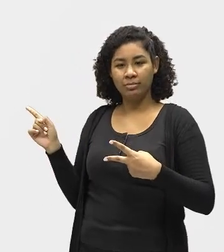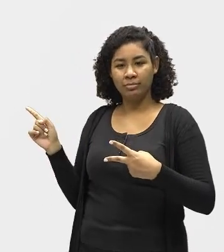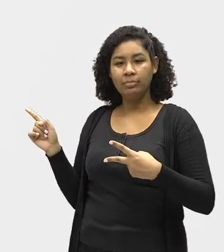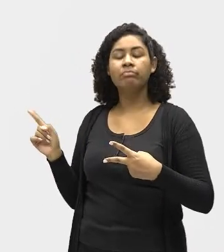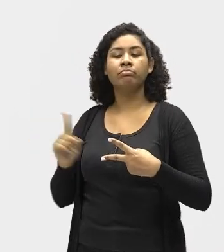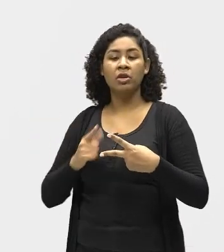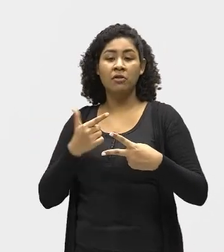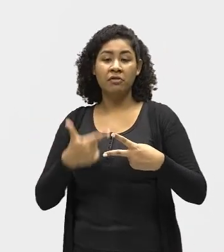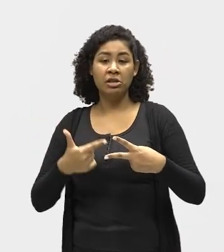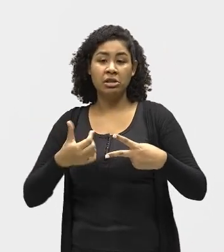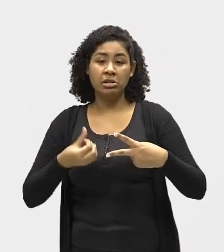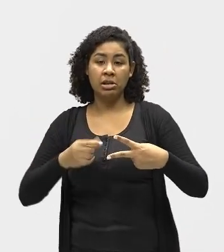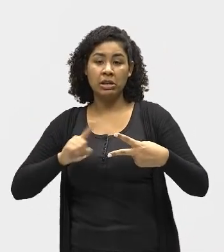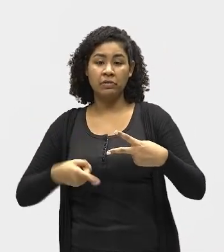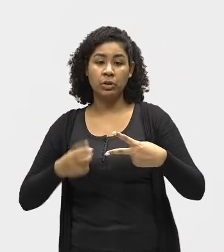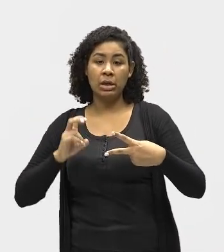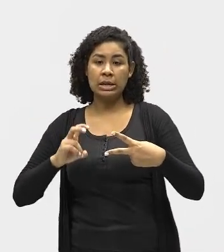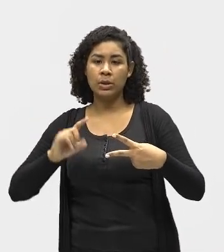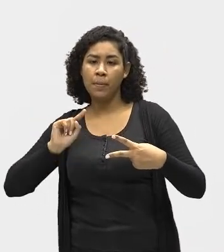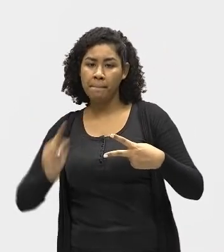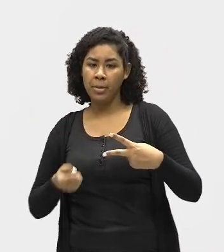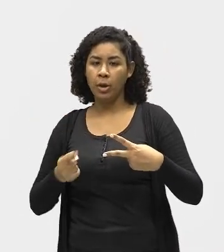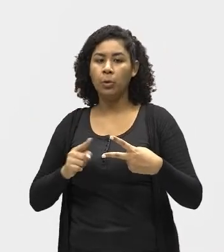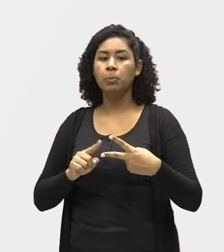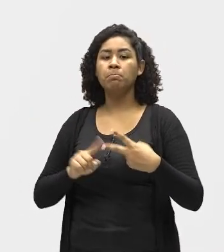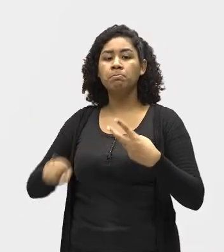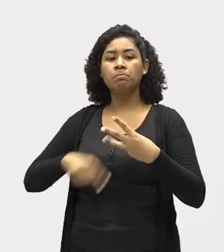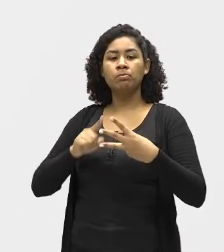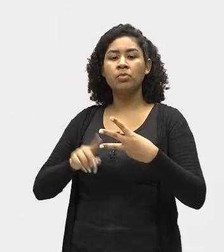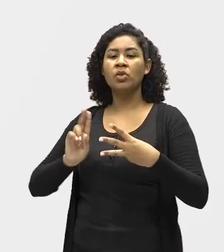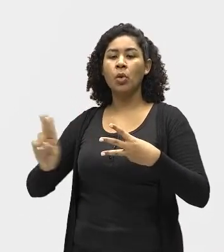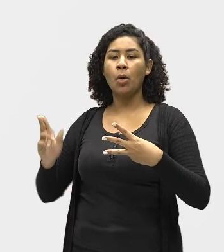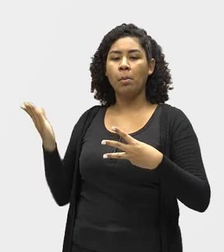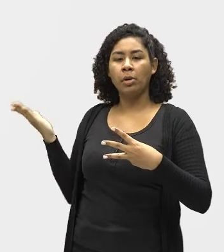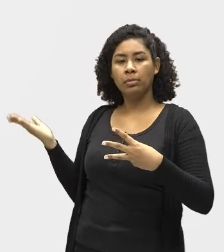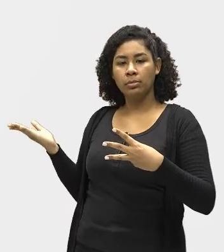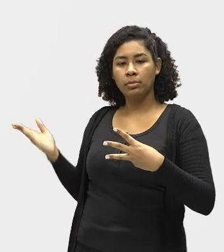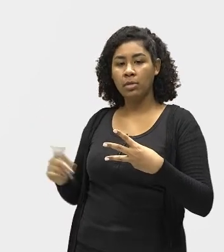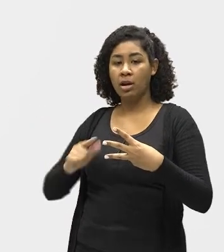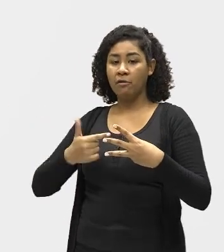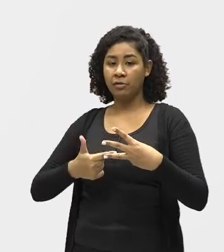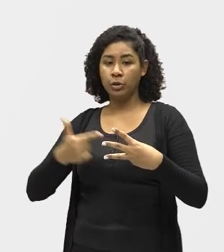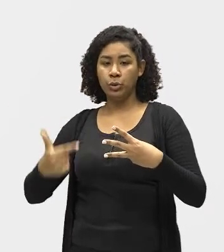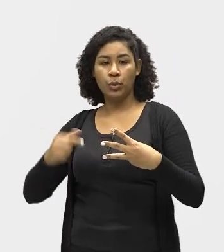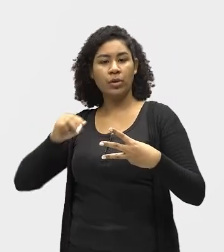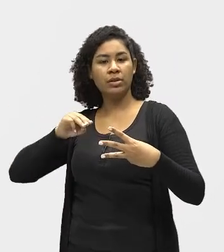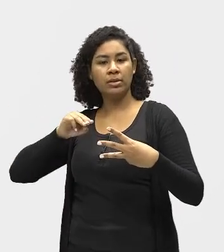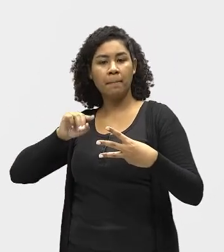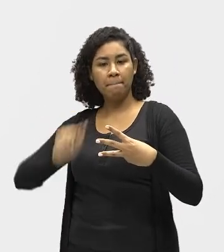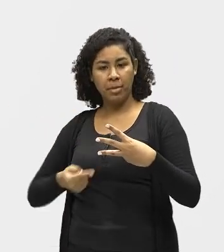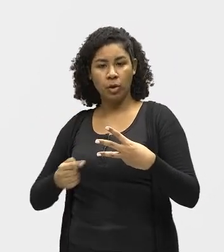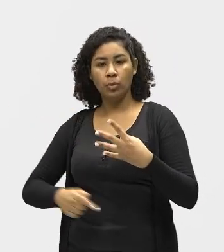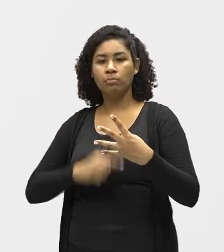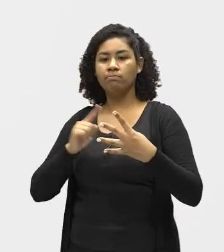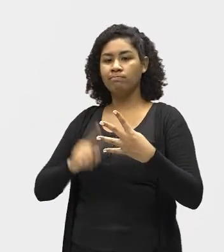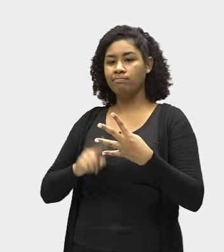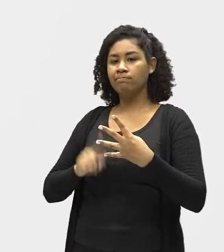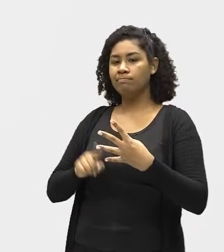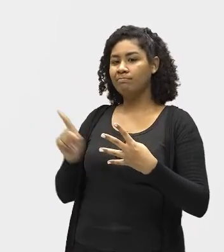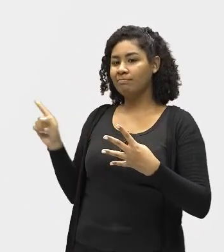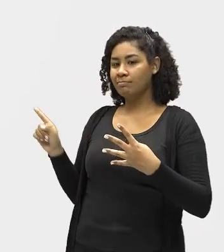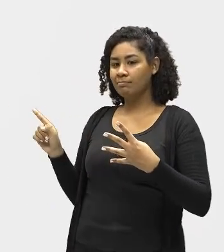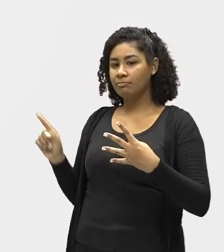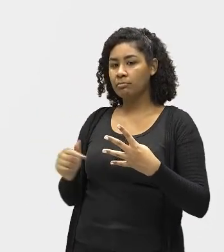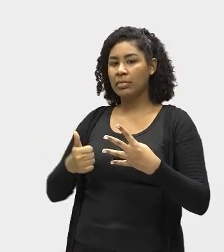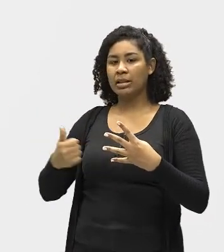mil, o Kayagang, com 22 mil, o Xavante, com 13,3 mil e o Yanomami,